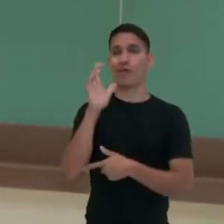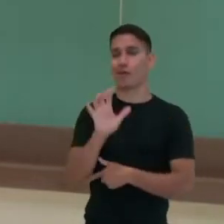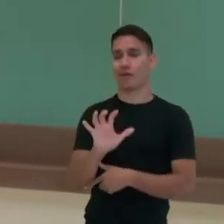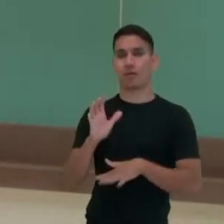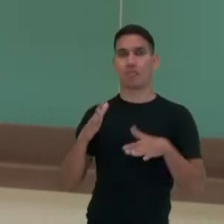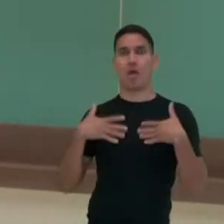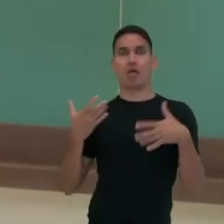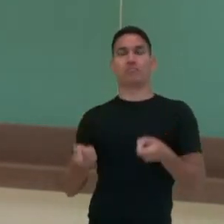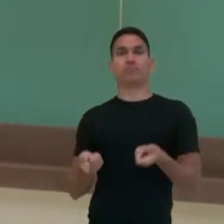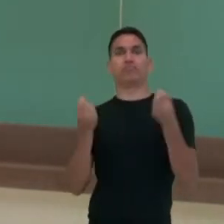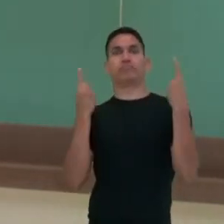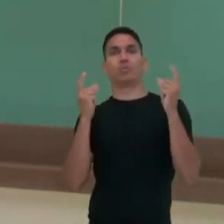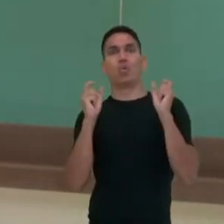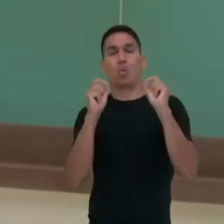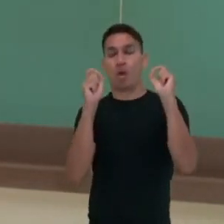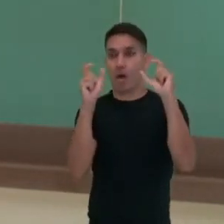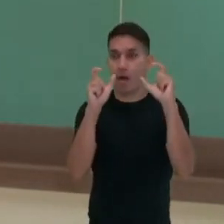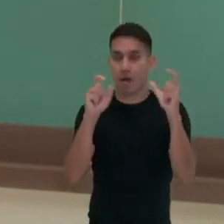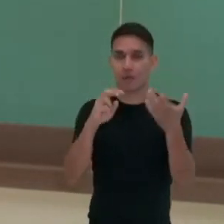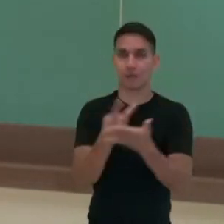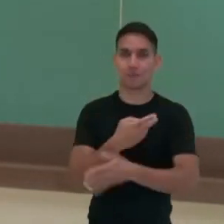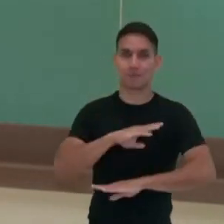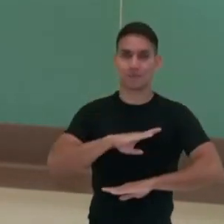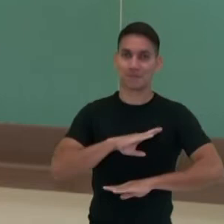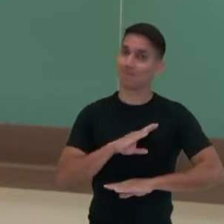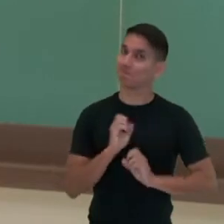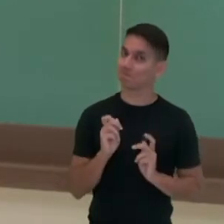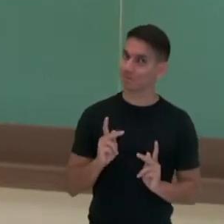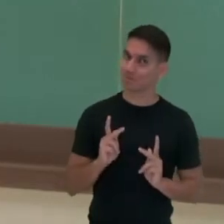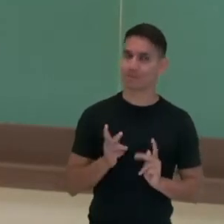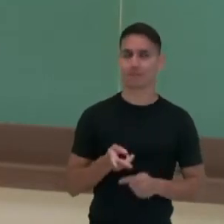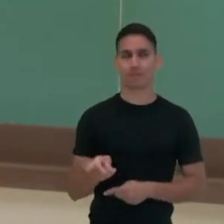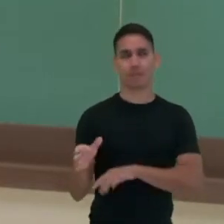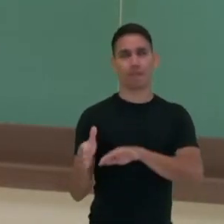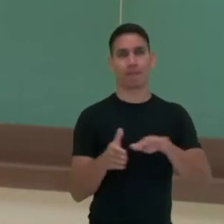se espantado com essa situação. Beleza?